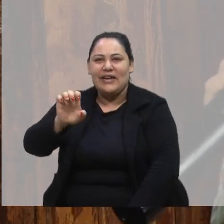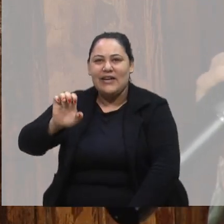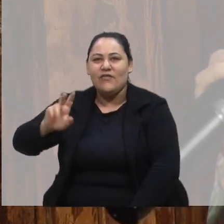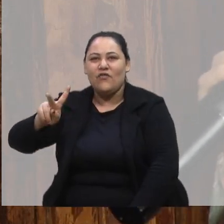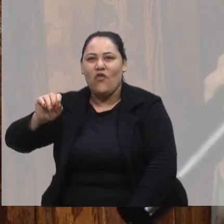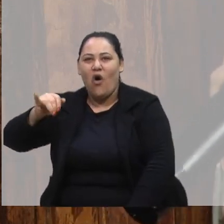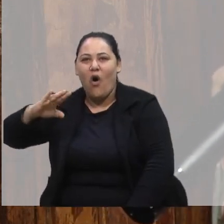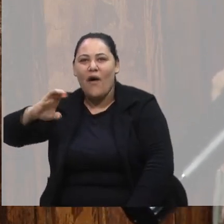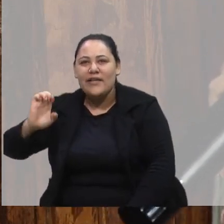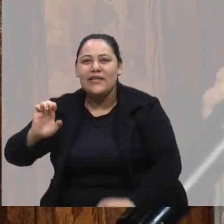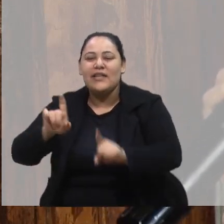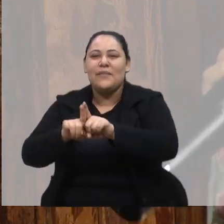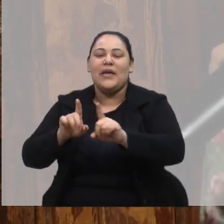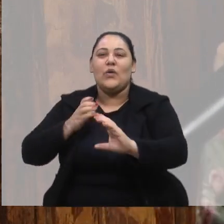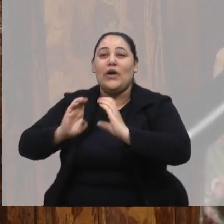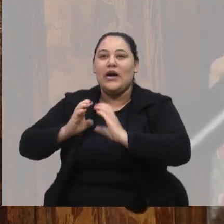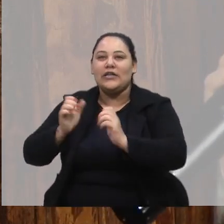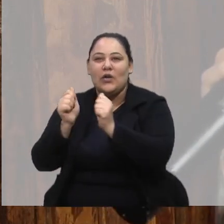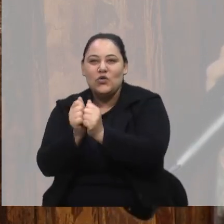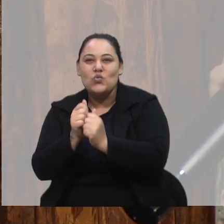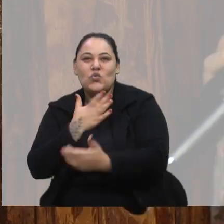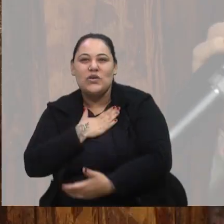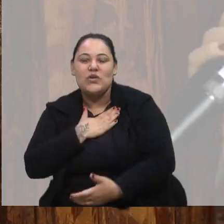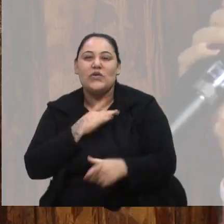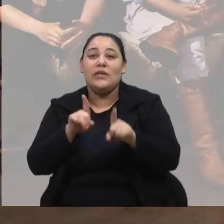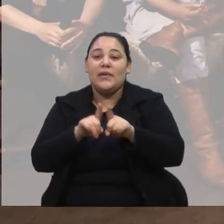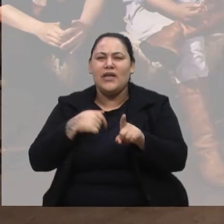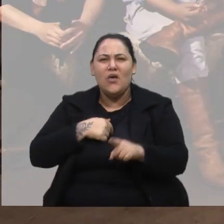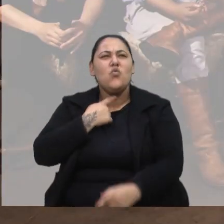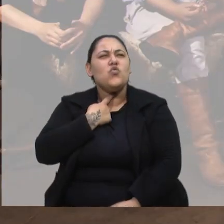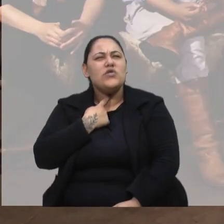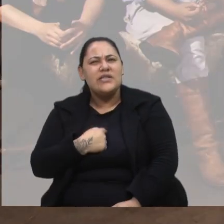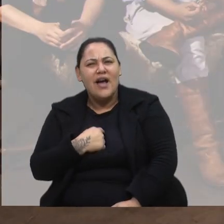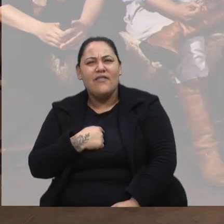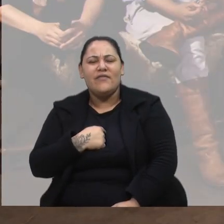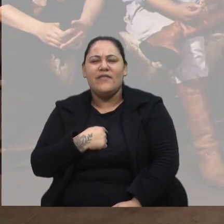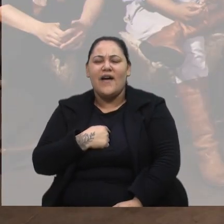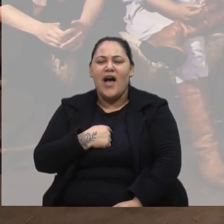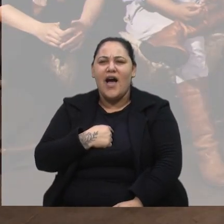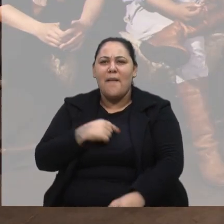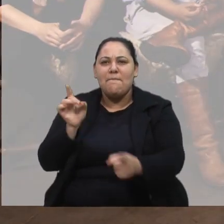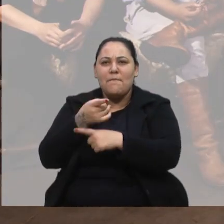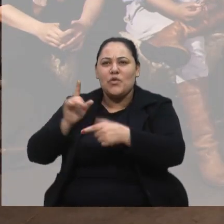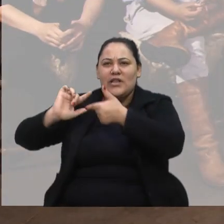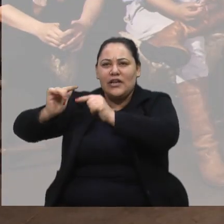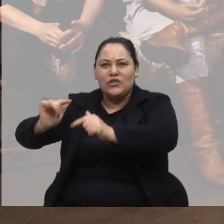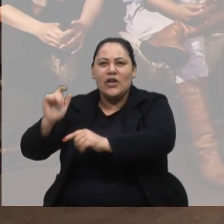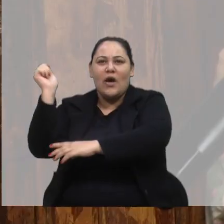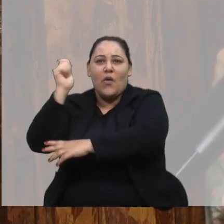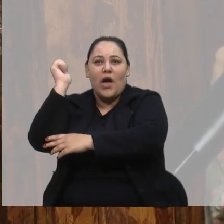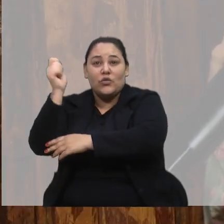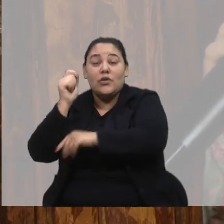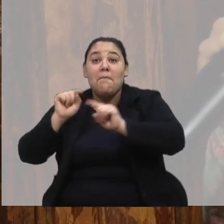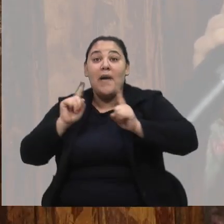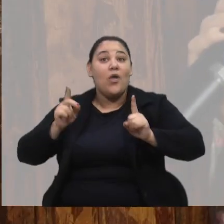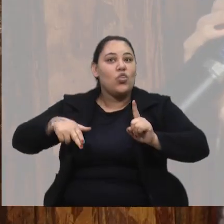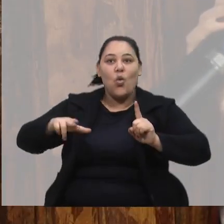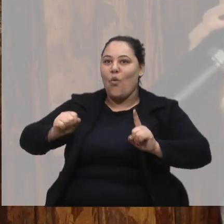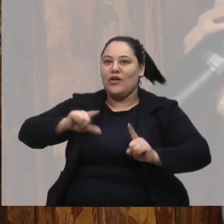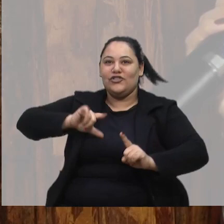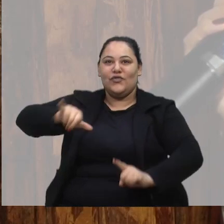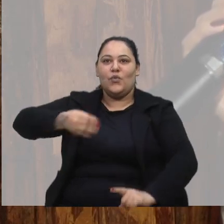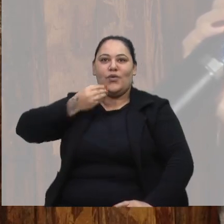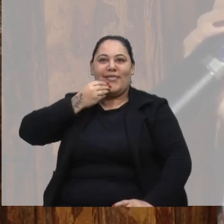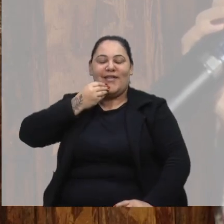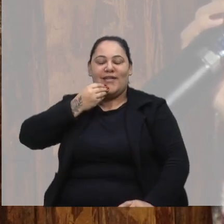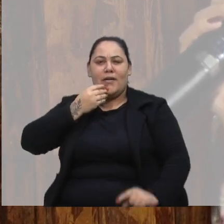e nesse meio eu gostava muito da música nativista, mas nunca tive a oportunidade de cantar. E daí até que um